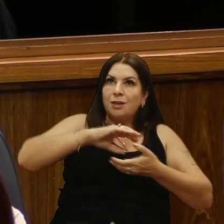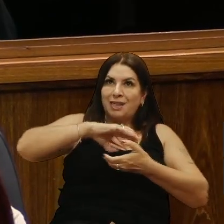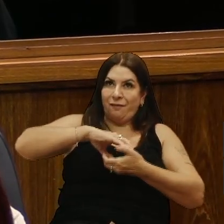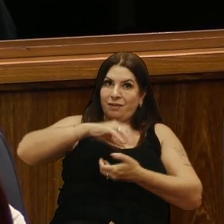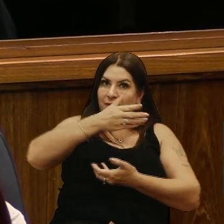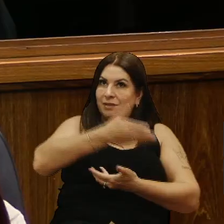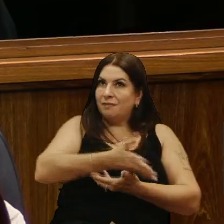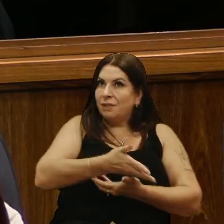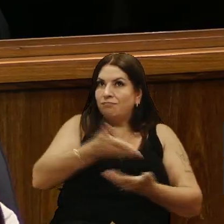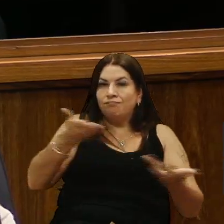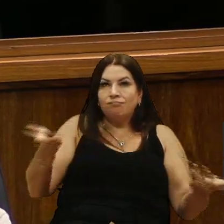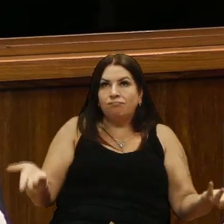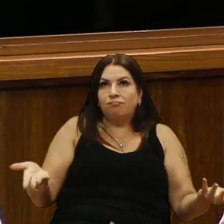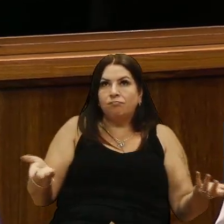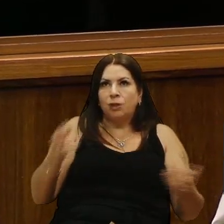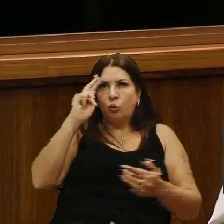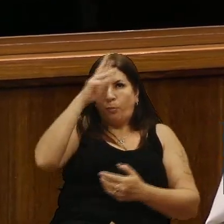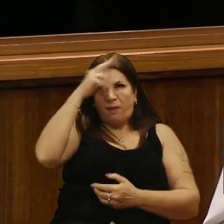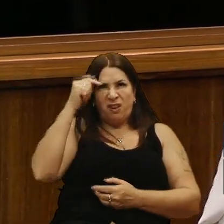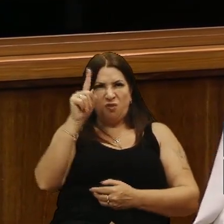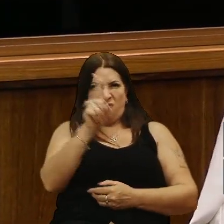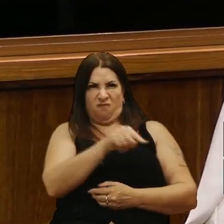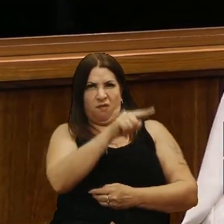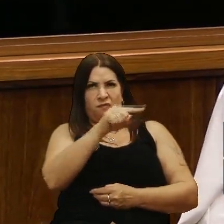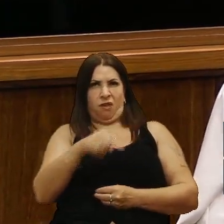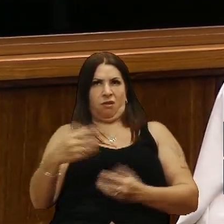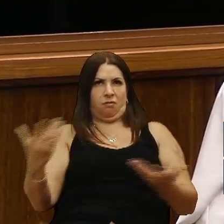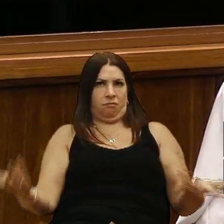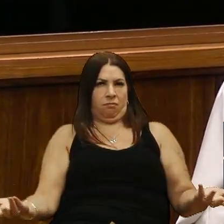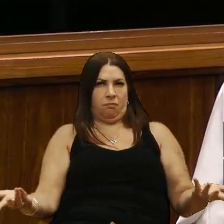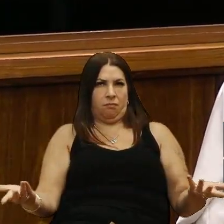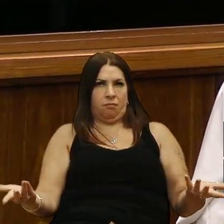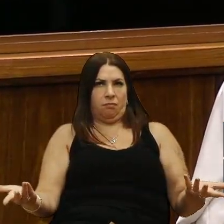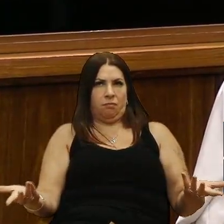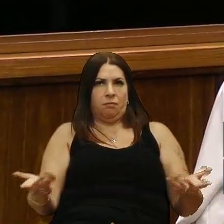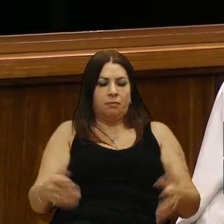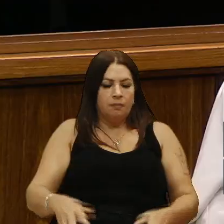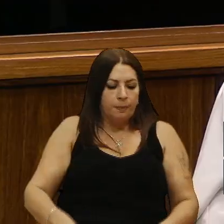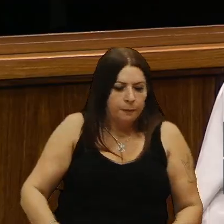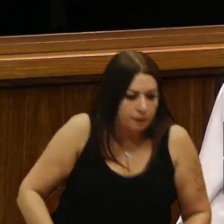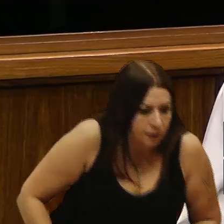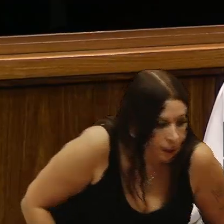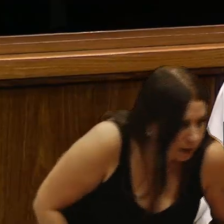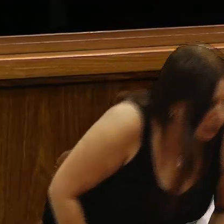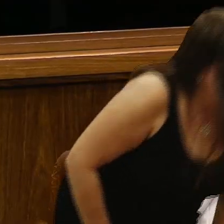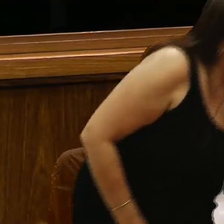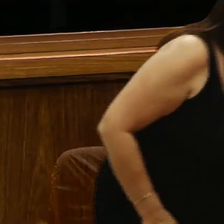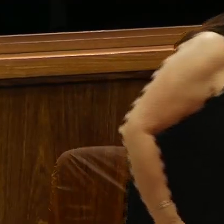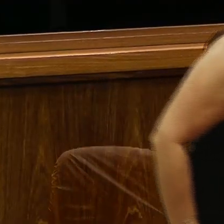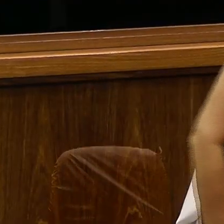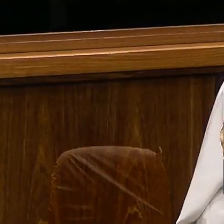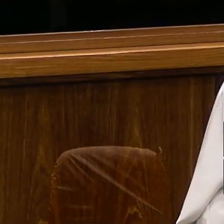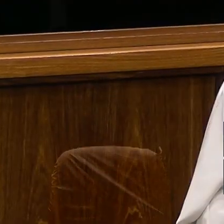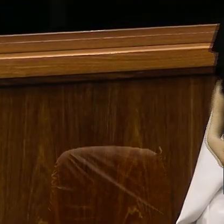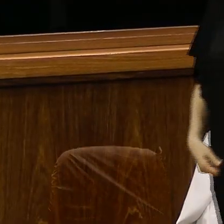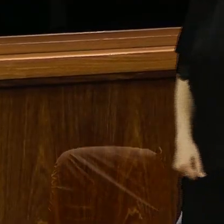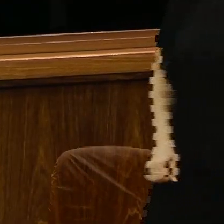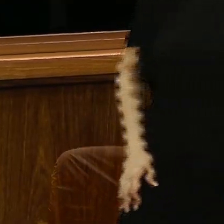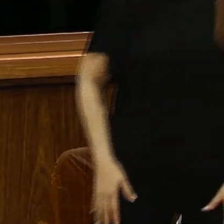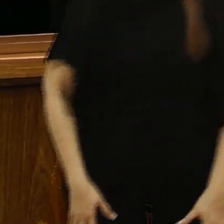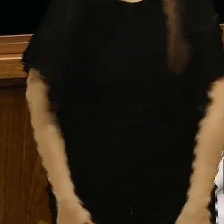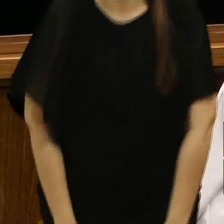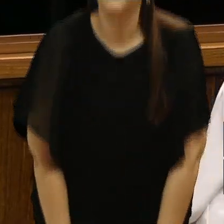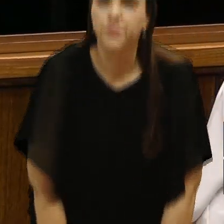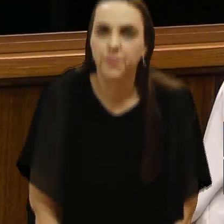civil, o prefeito veta. Uma defesa civil tão pequena, tão enxuta,